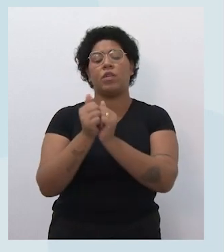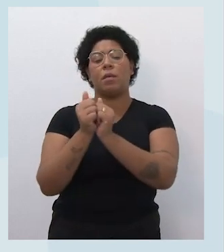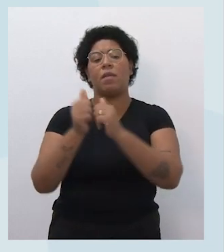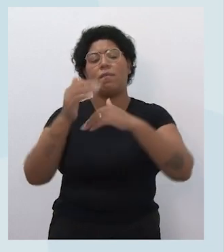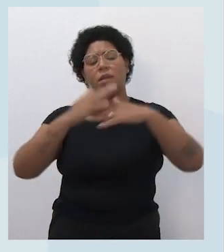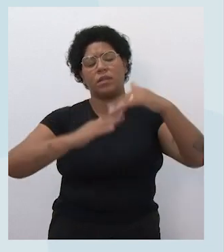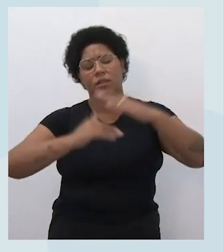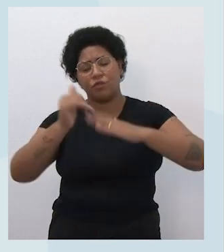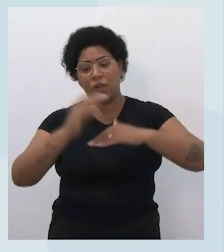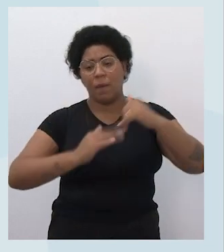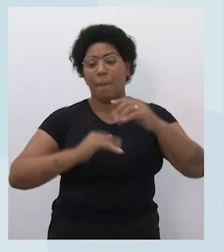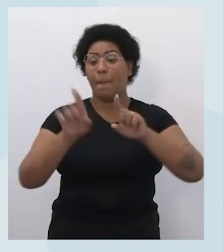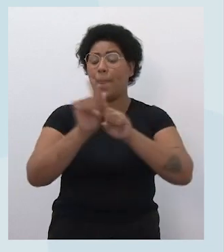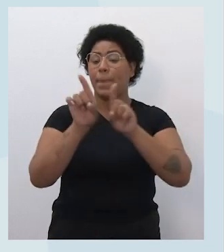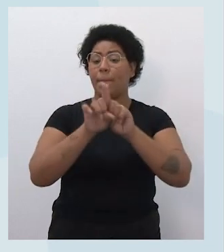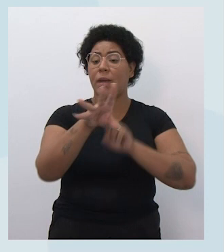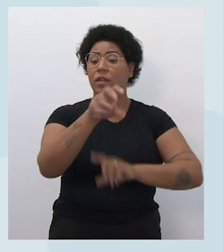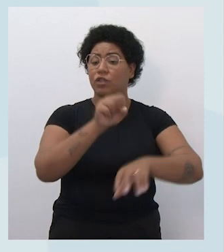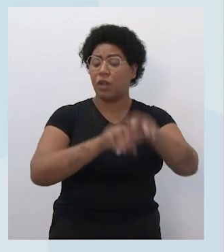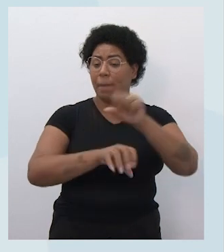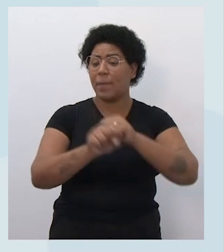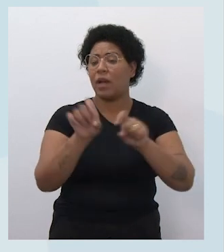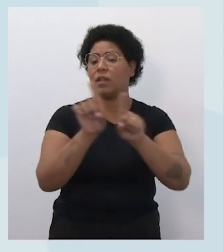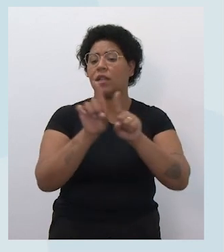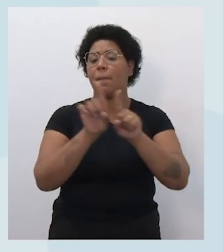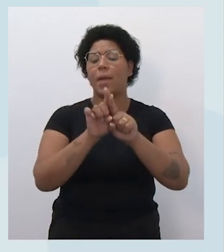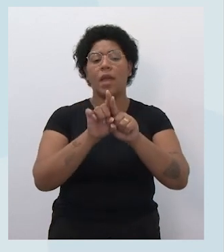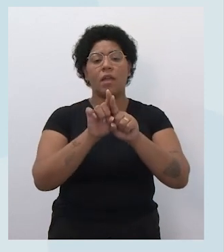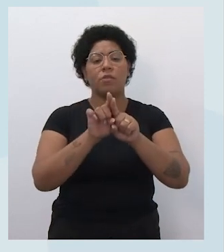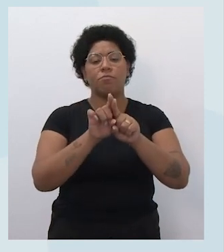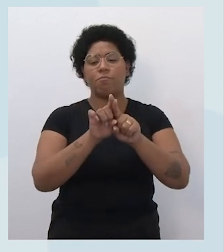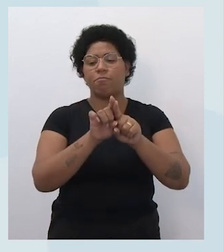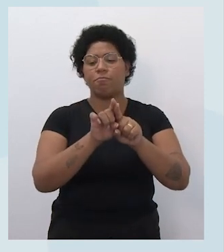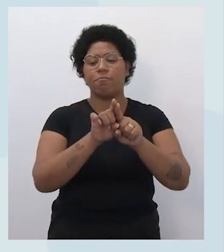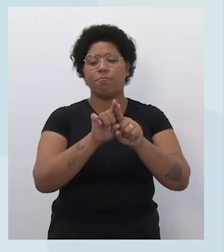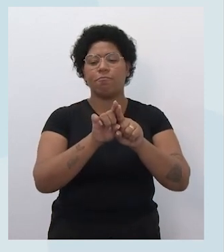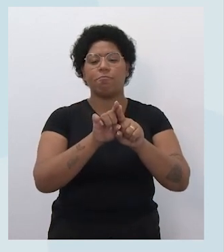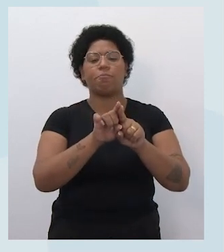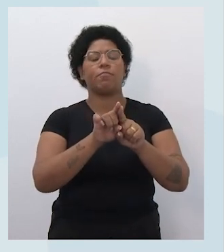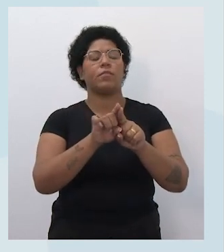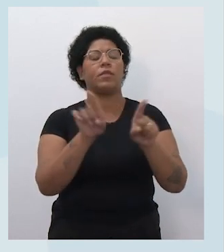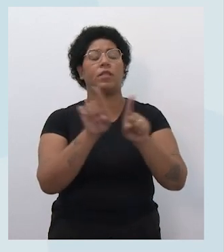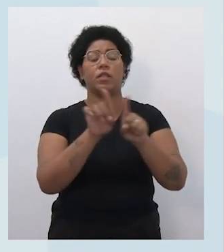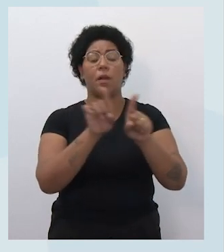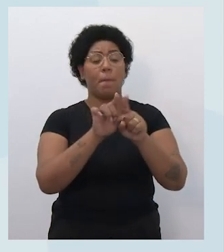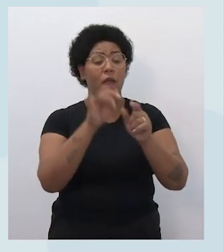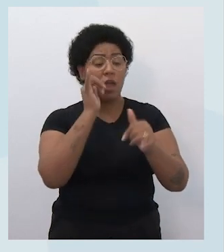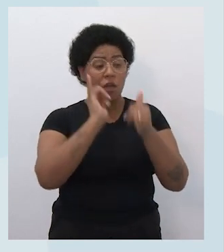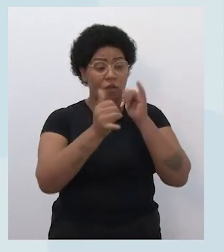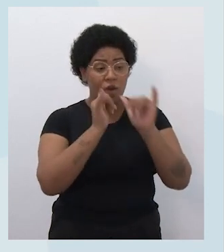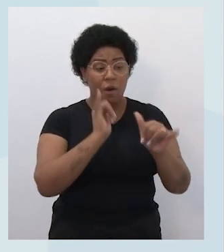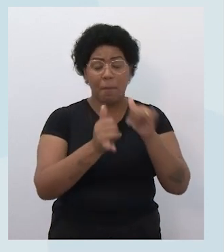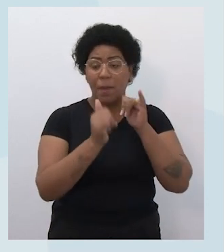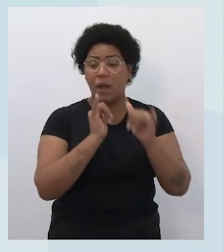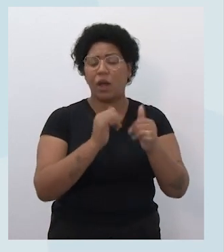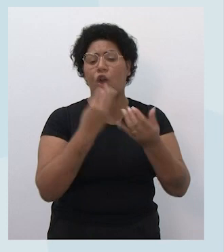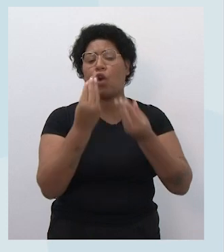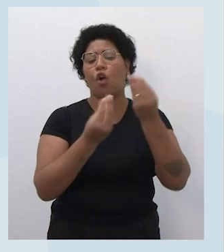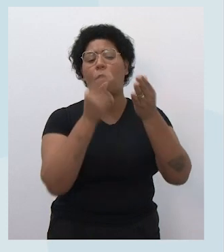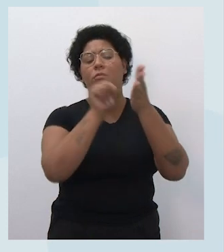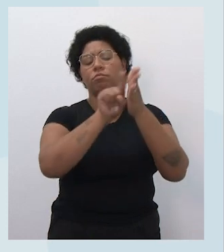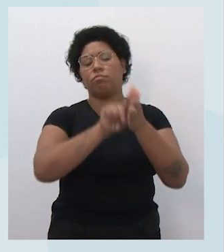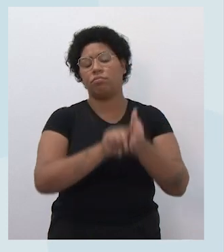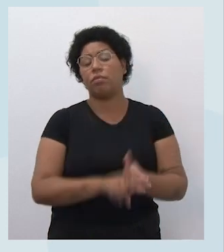prática, selecionar, disponibilizar e orientar o acesso ao conhecimento. Então, essas questões são